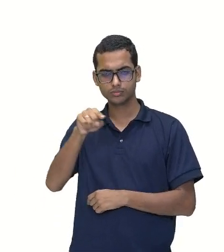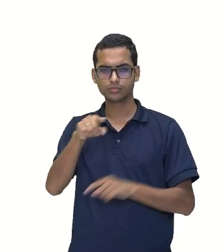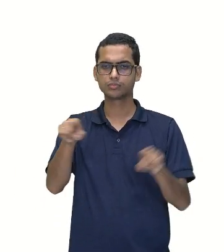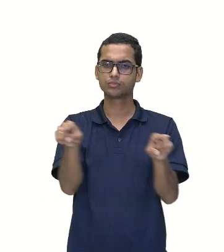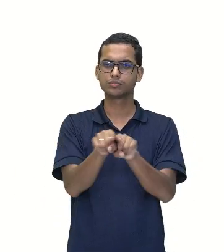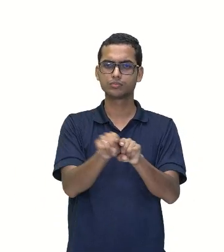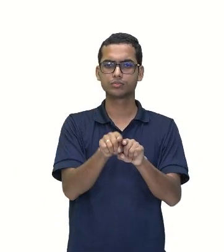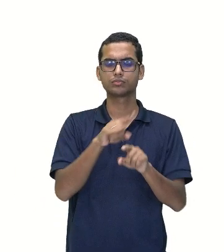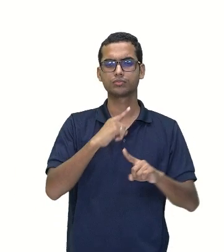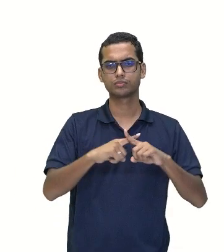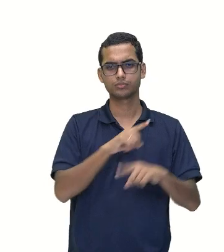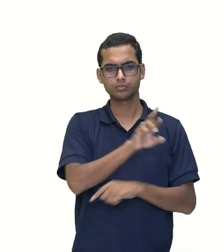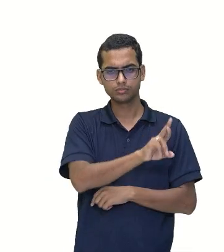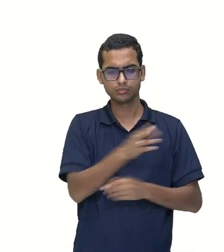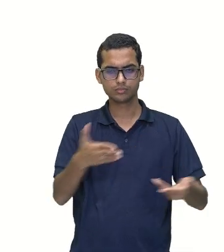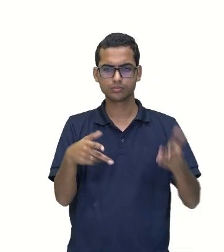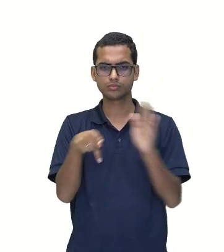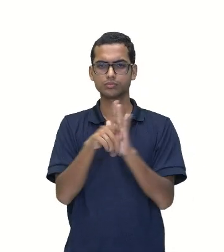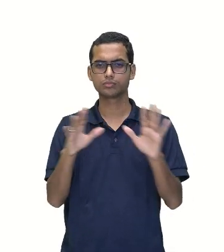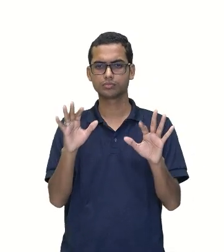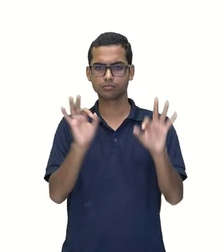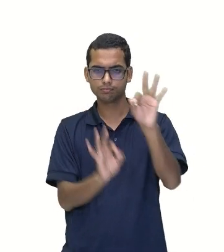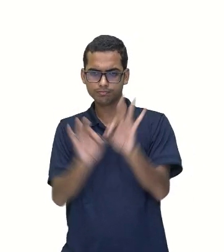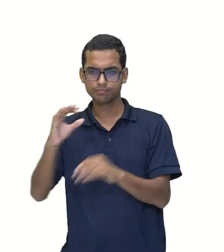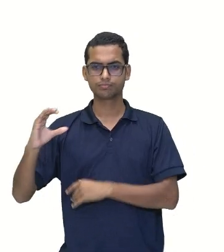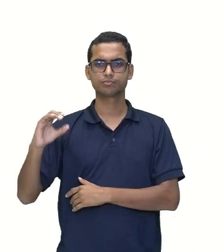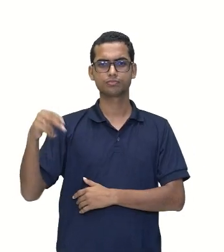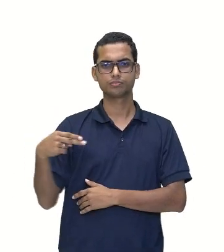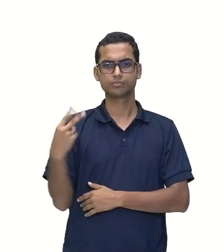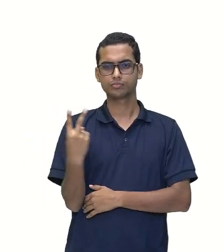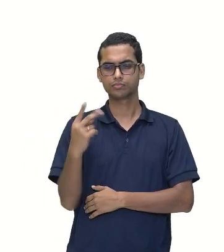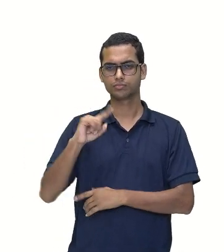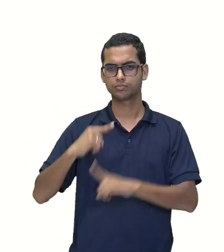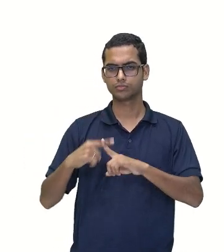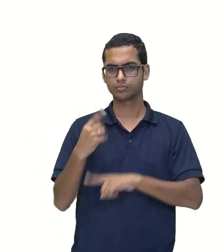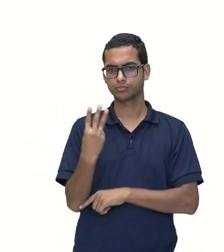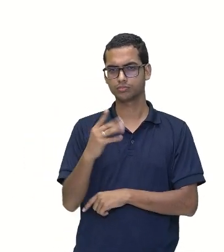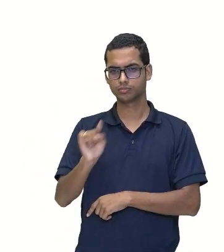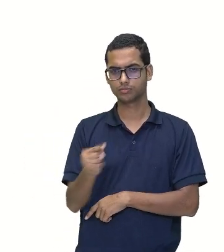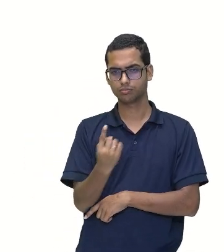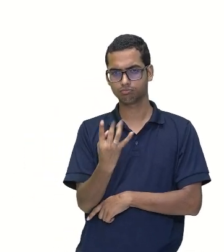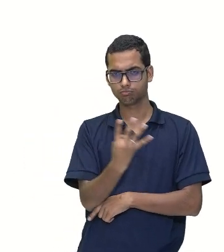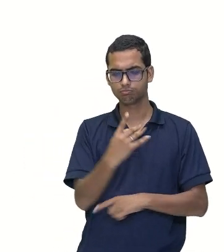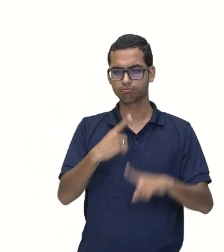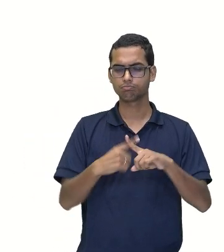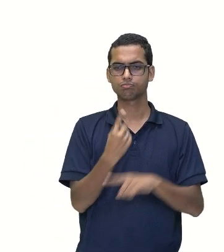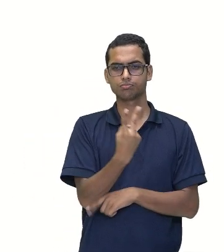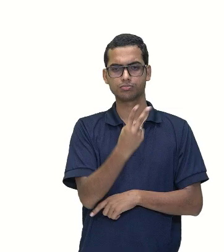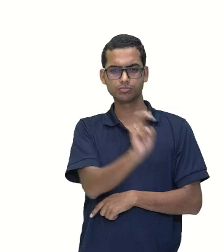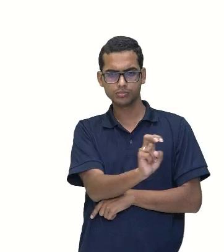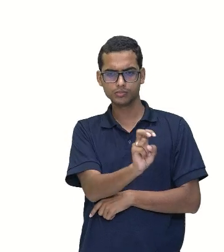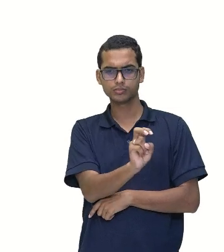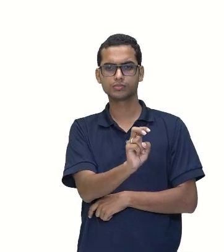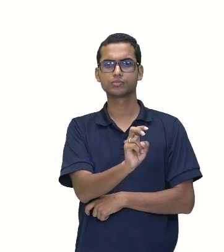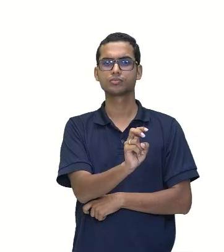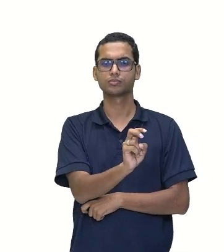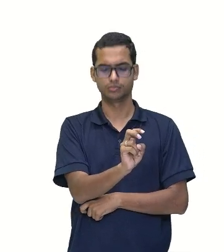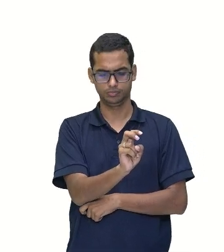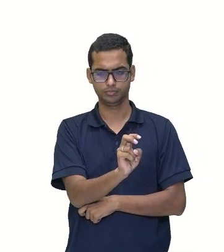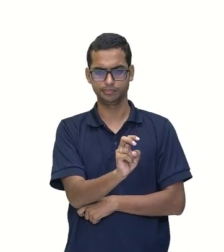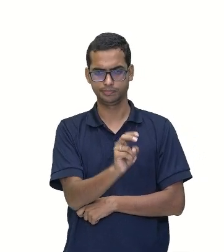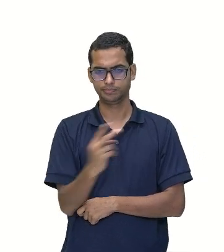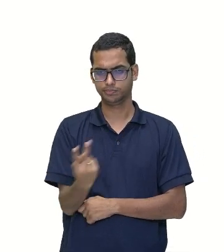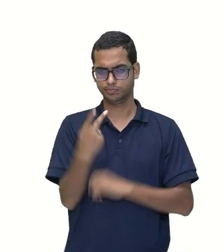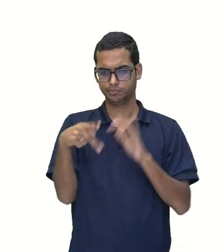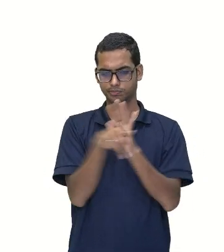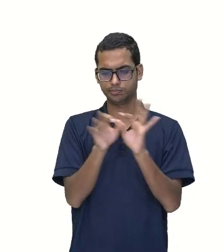Comprimento, 2 vezes 3,14 vezes o valor do raio, que nesse caso é 25, tá?